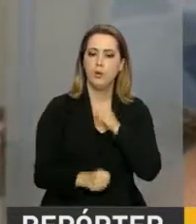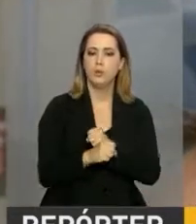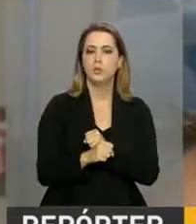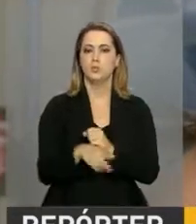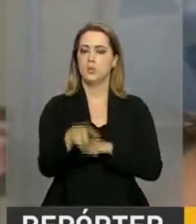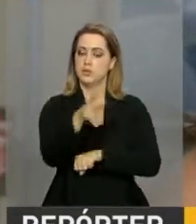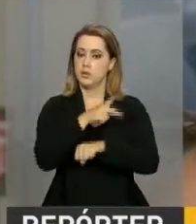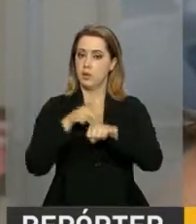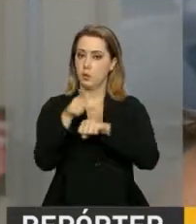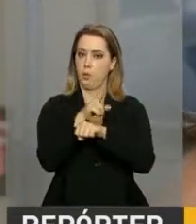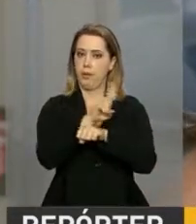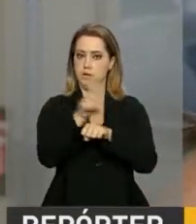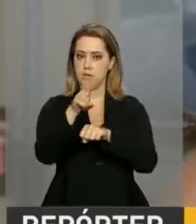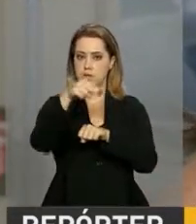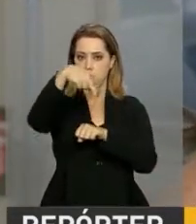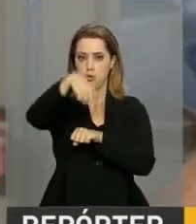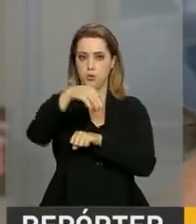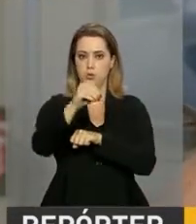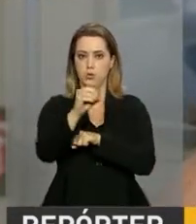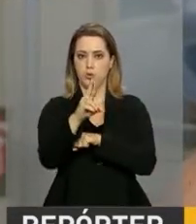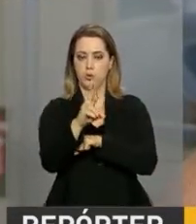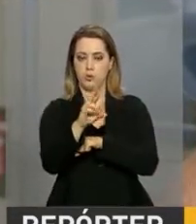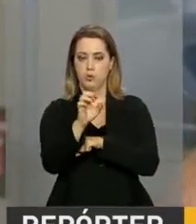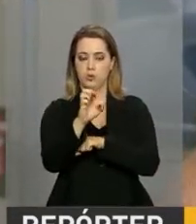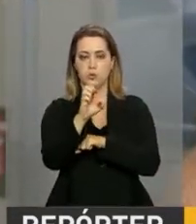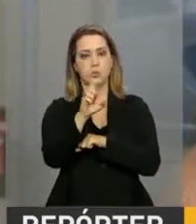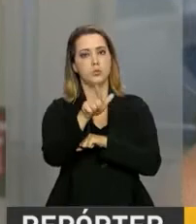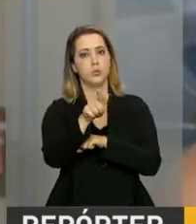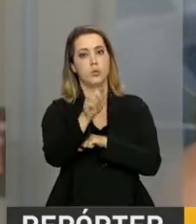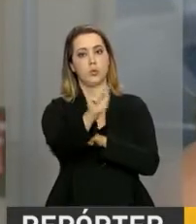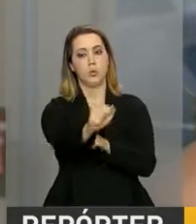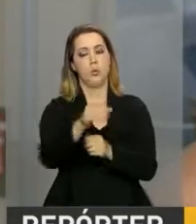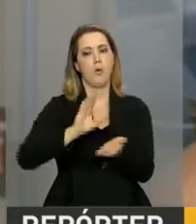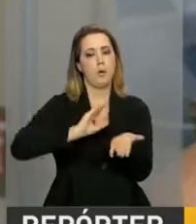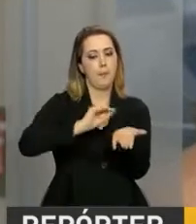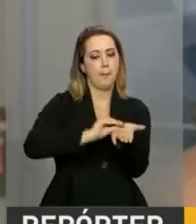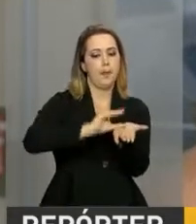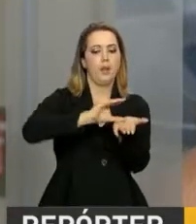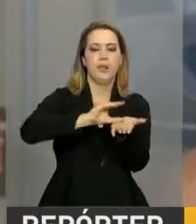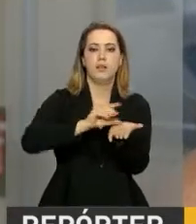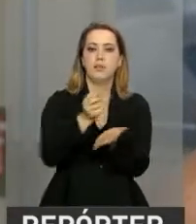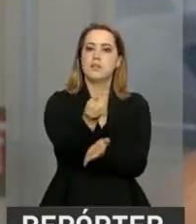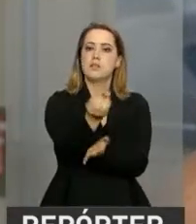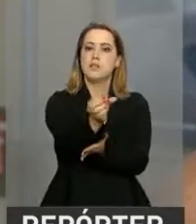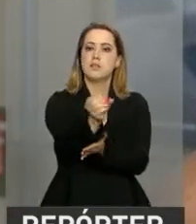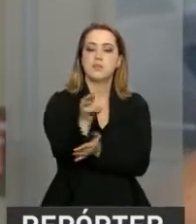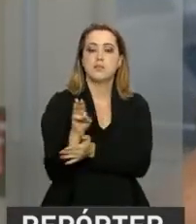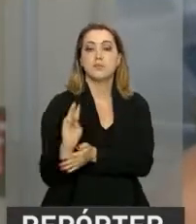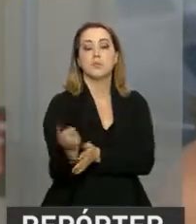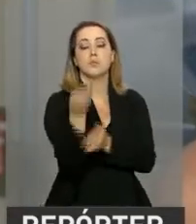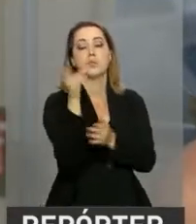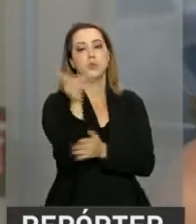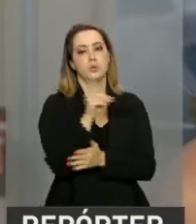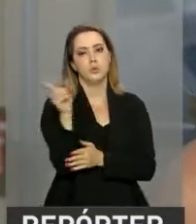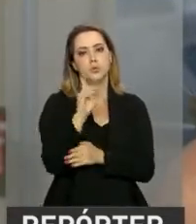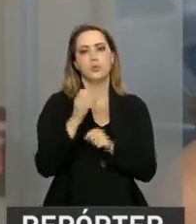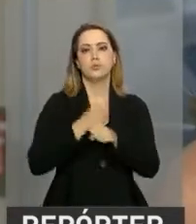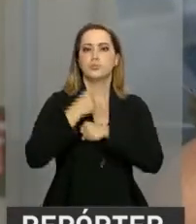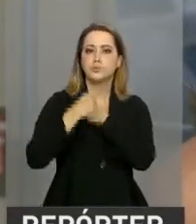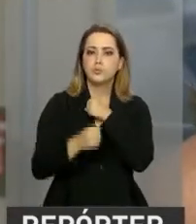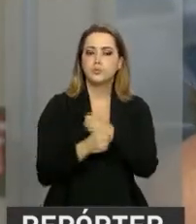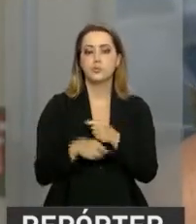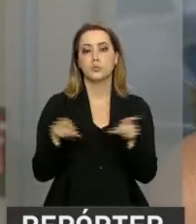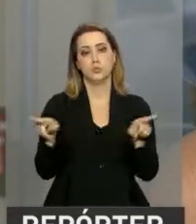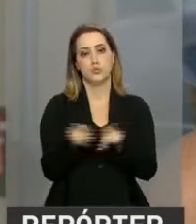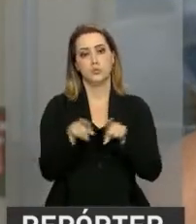a sinalizou com mais 600 milhões de dólares de aporte para o próximo para o próximo período